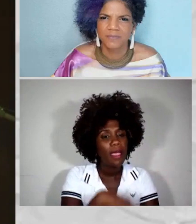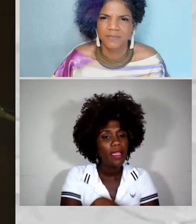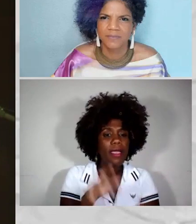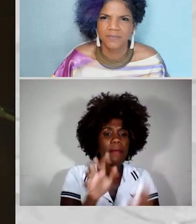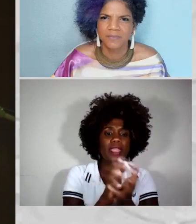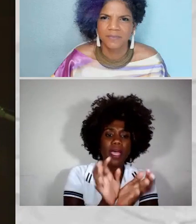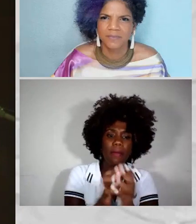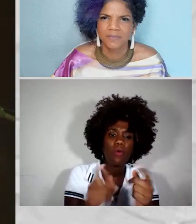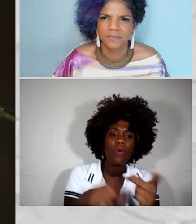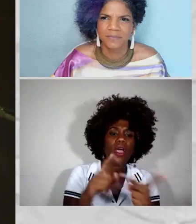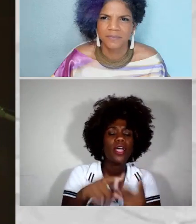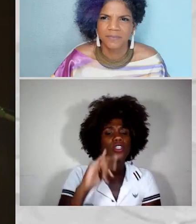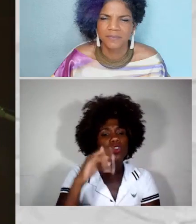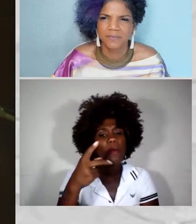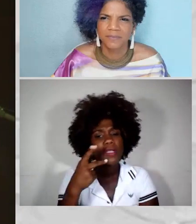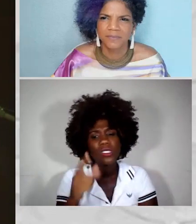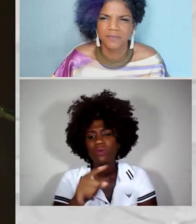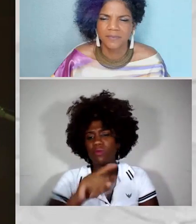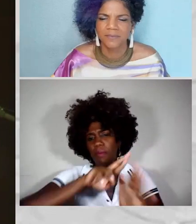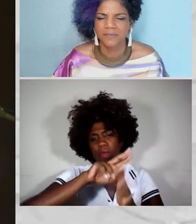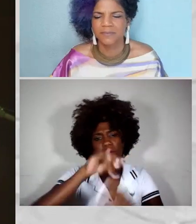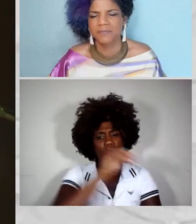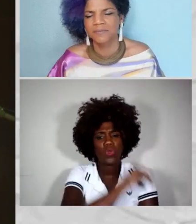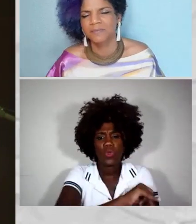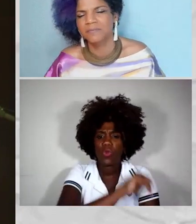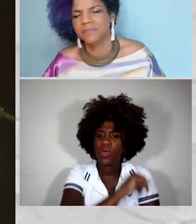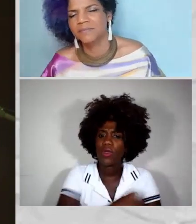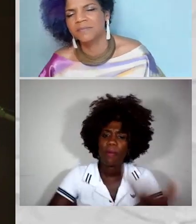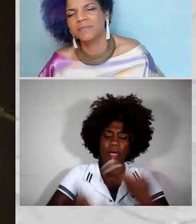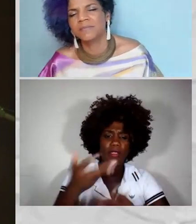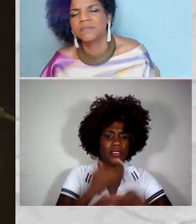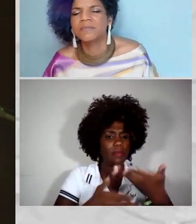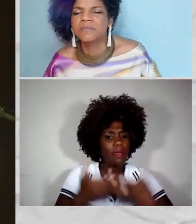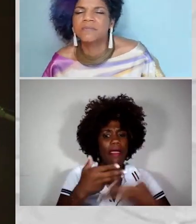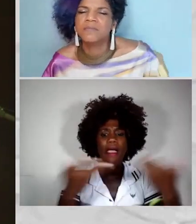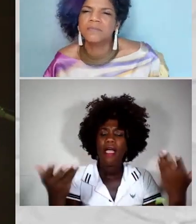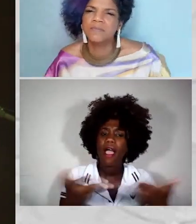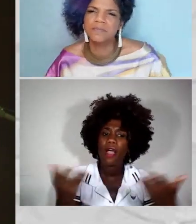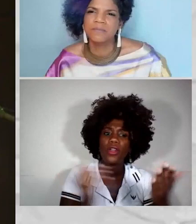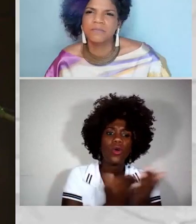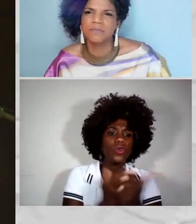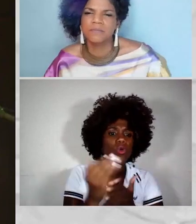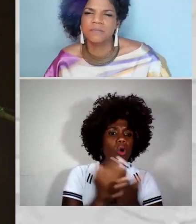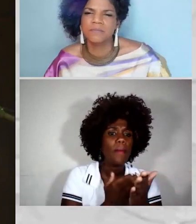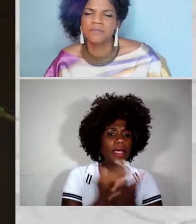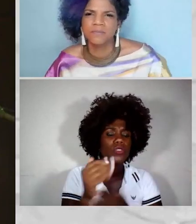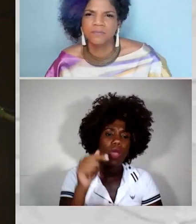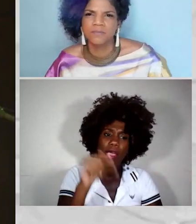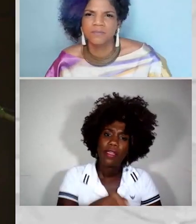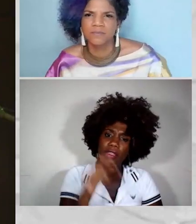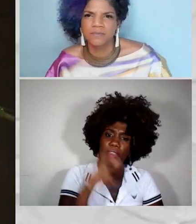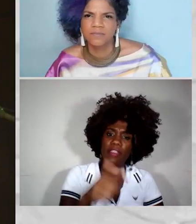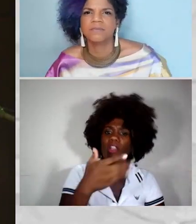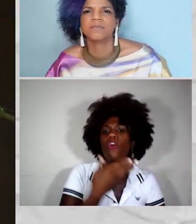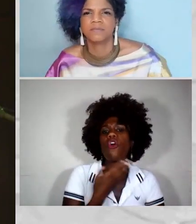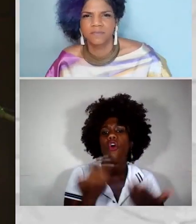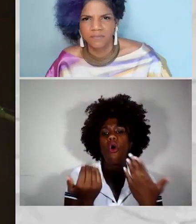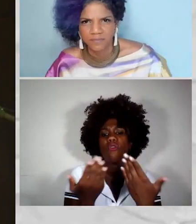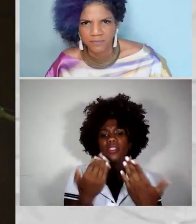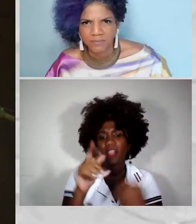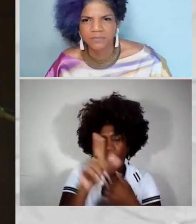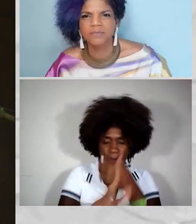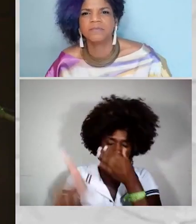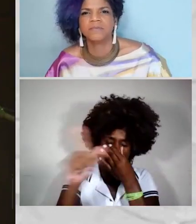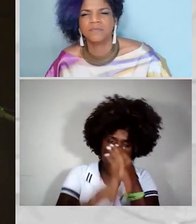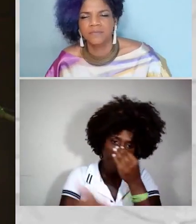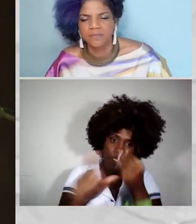da Paraíba, do Rio, para participar de algumas coisas, como agora, como eu começo a conversaria, como a Flio do ano passado, como a Flio virtual que